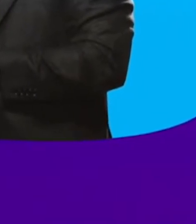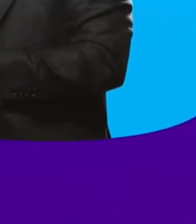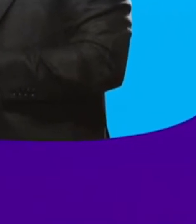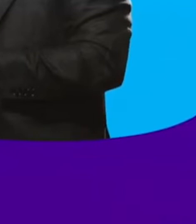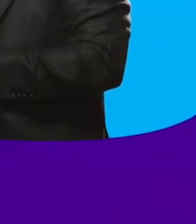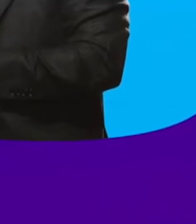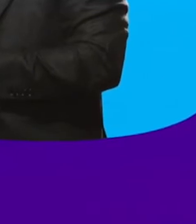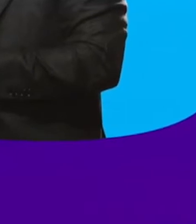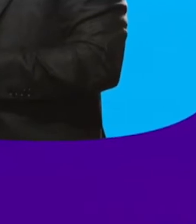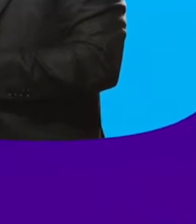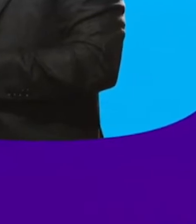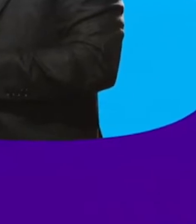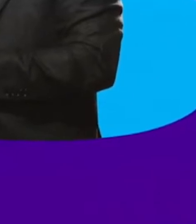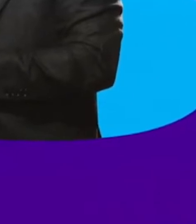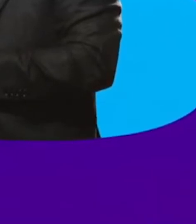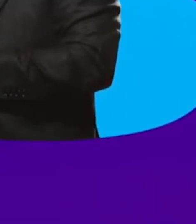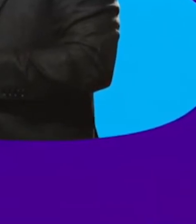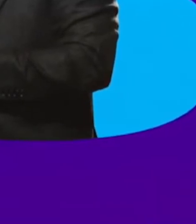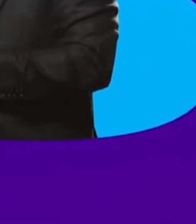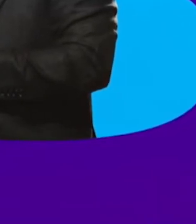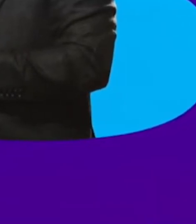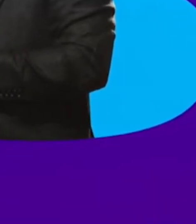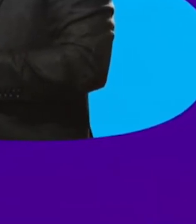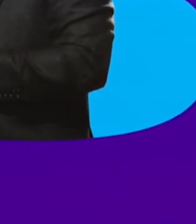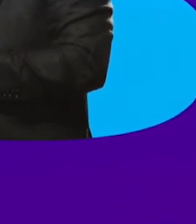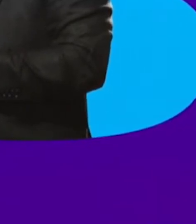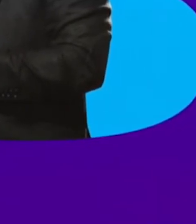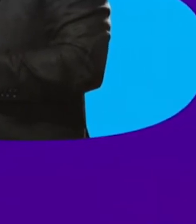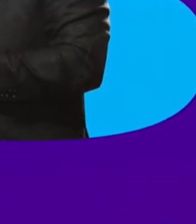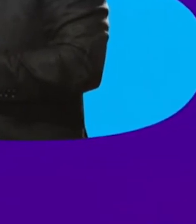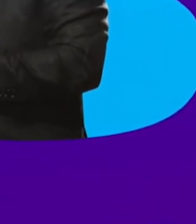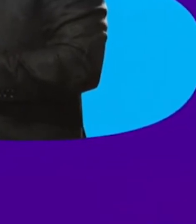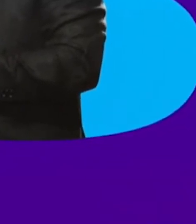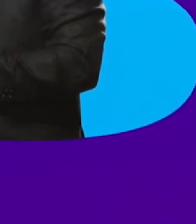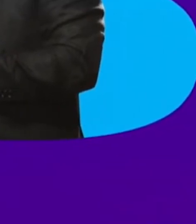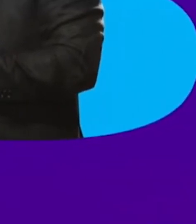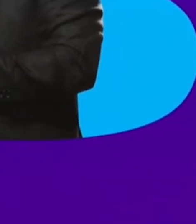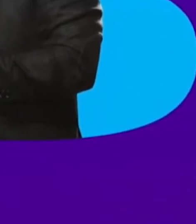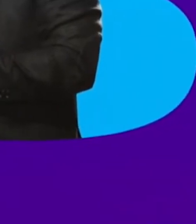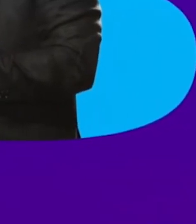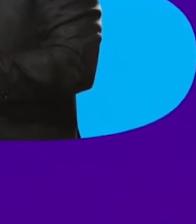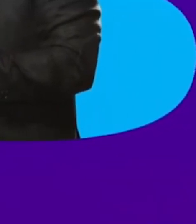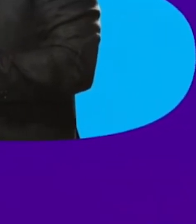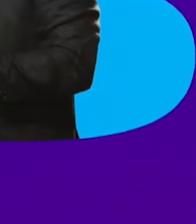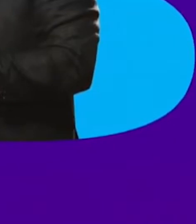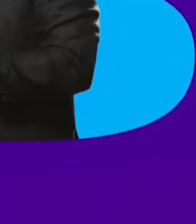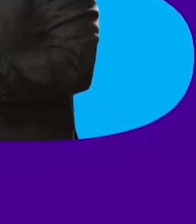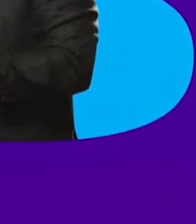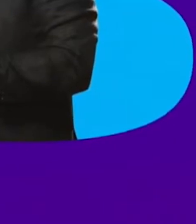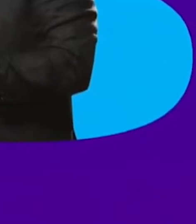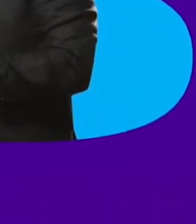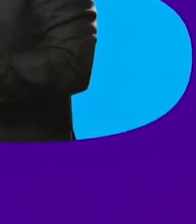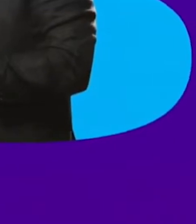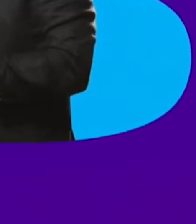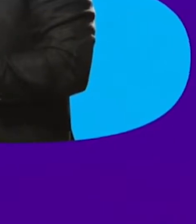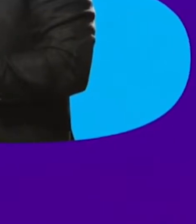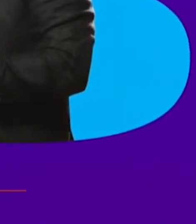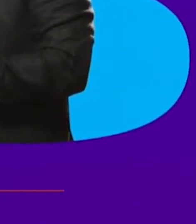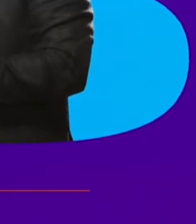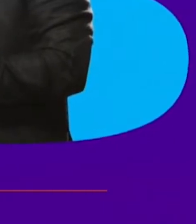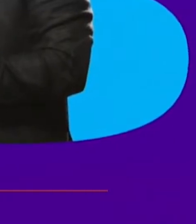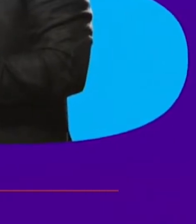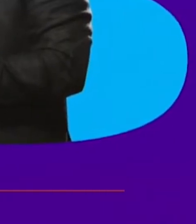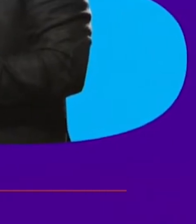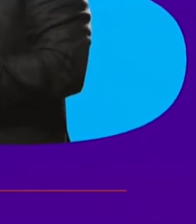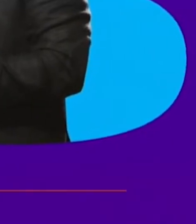Senhor, busca expandir o alcance do reino, formar líderes e discipular pessoas por todos os cantos do mundo. Dizem